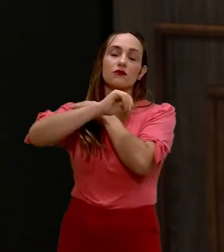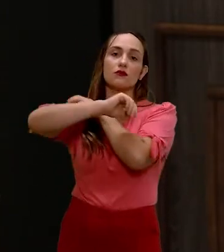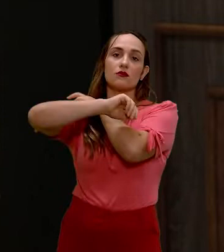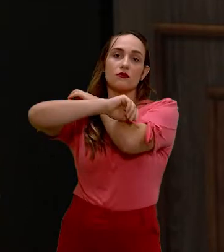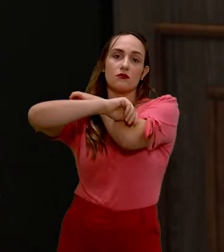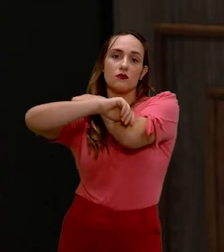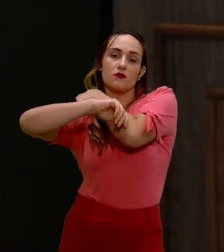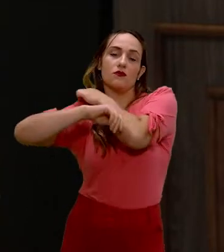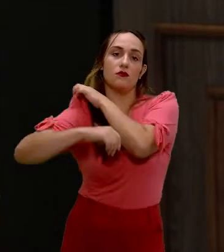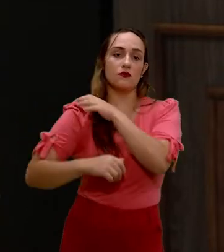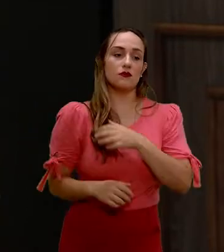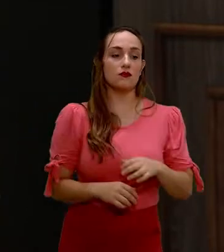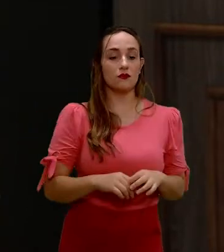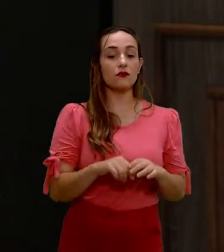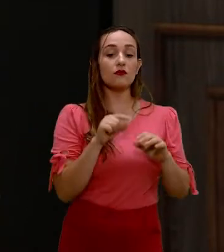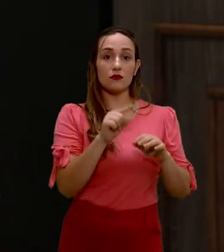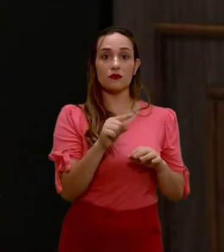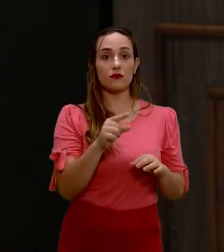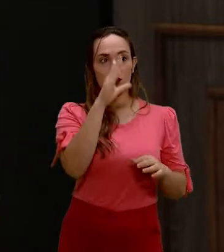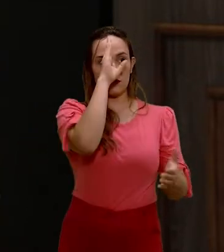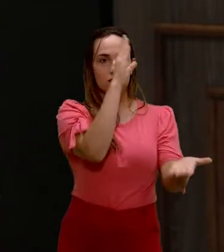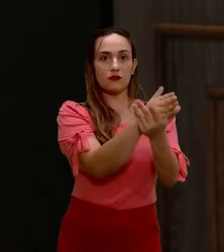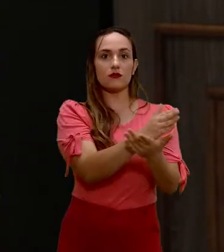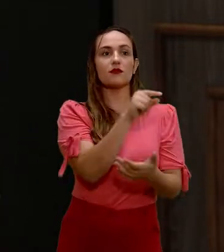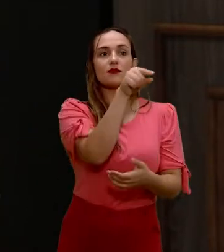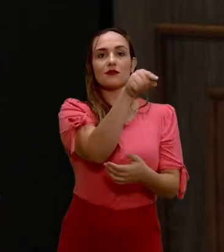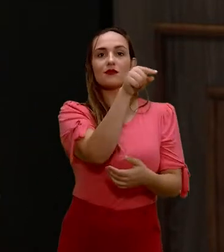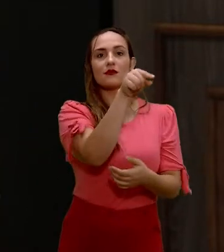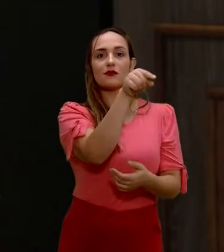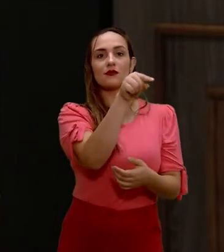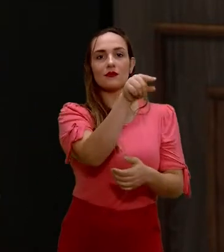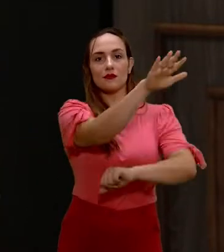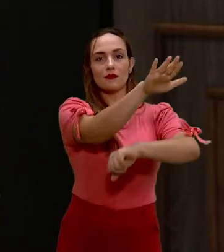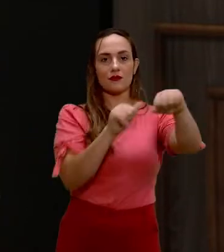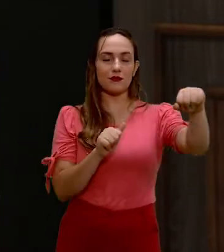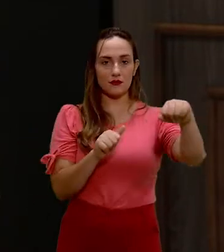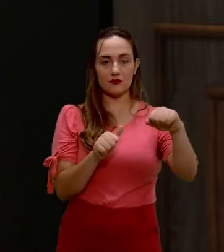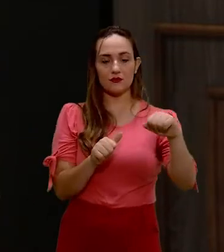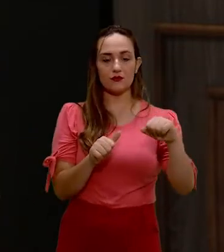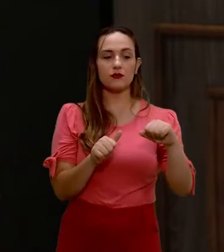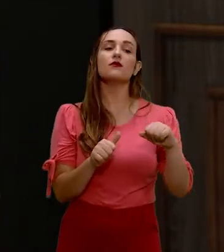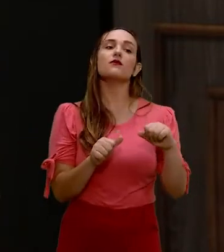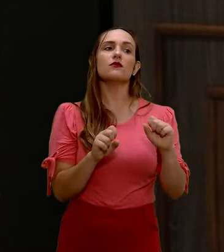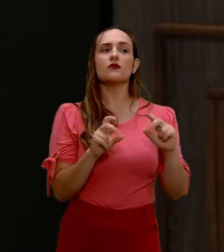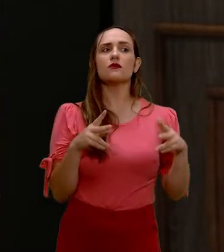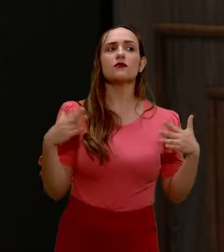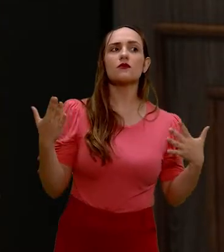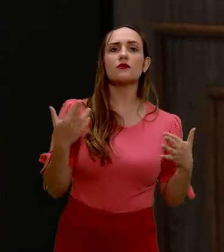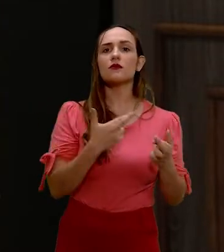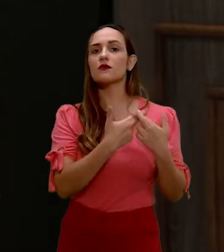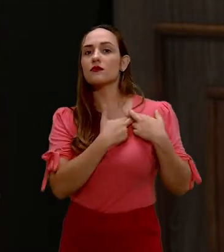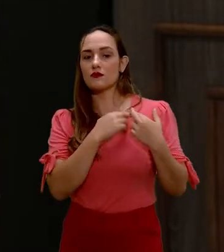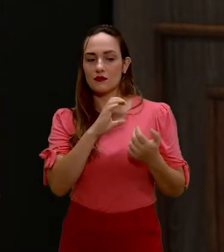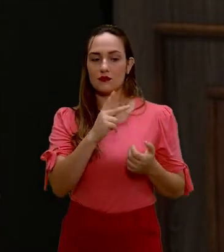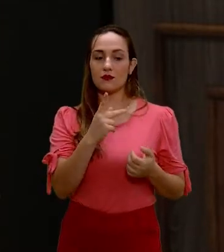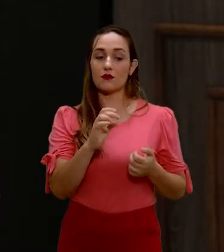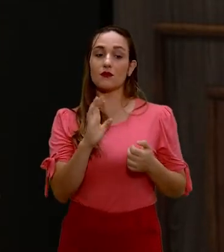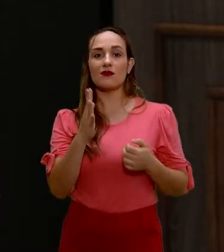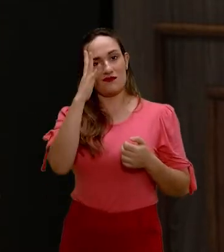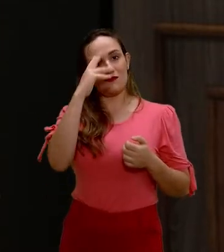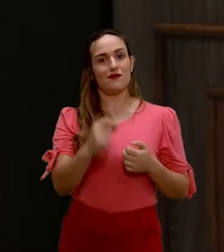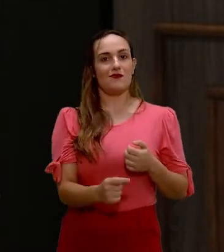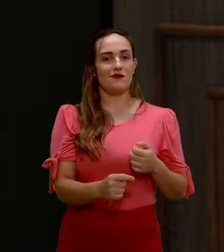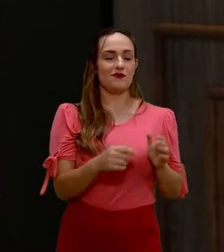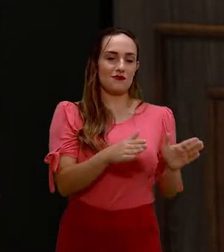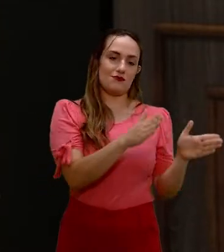Então, esses atos que são feitos dentro do processo, vista pelo